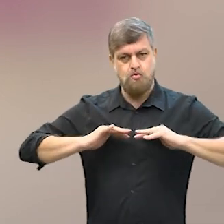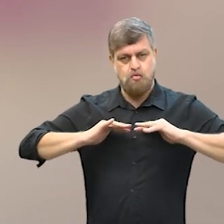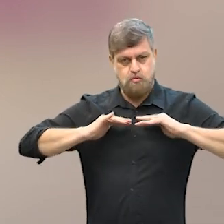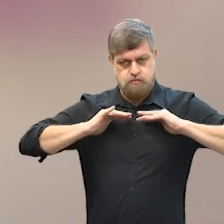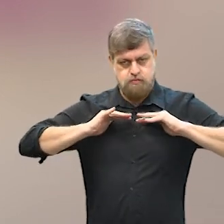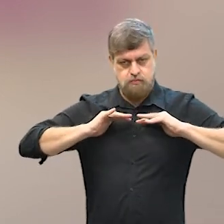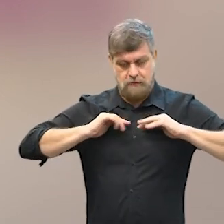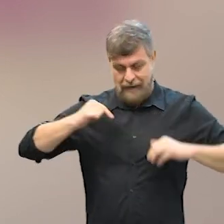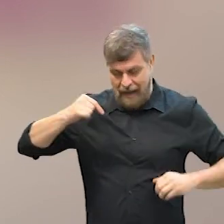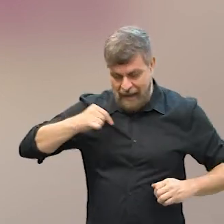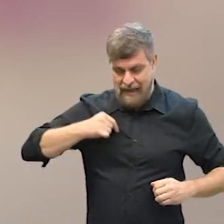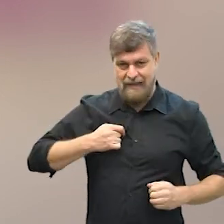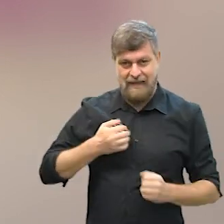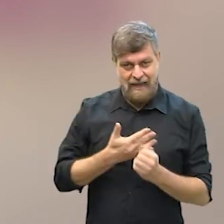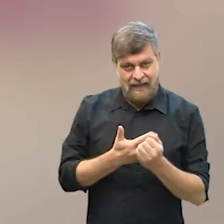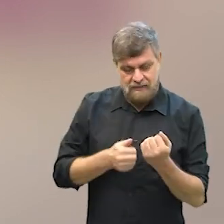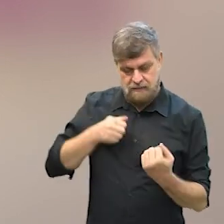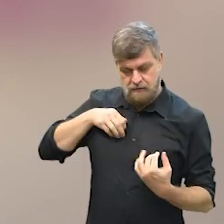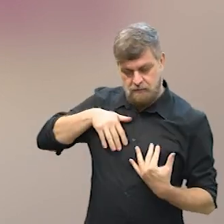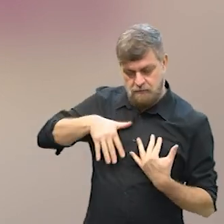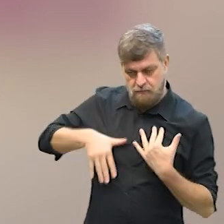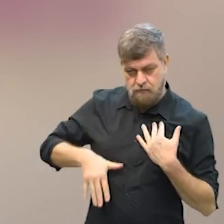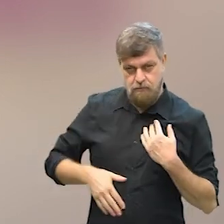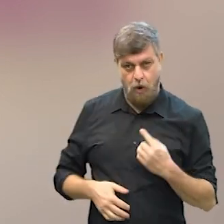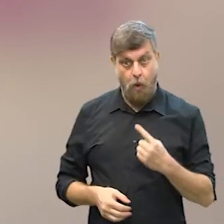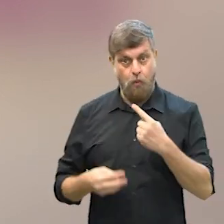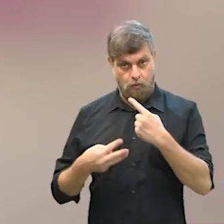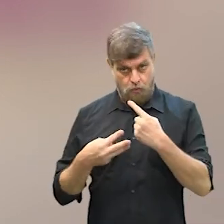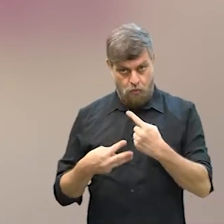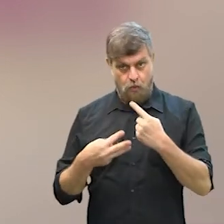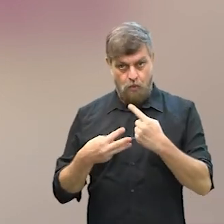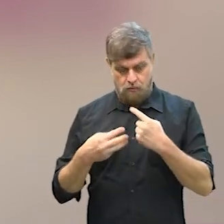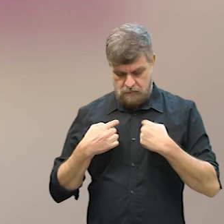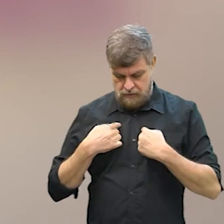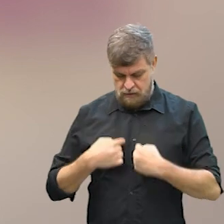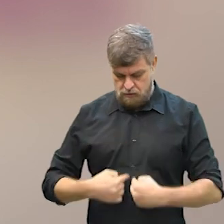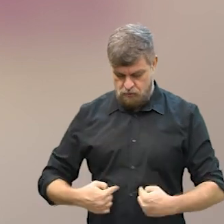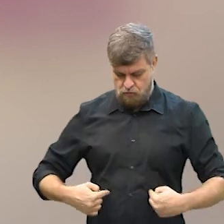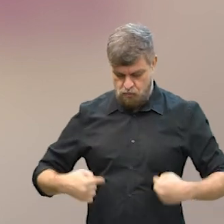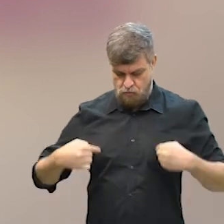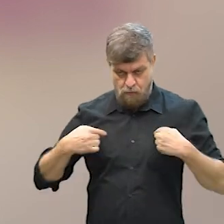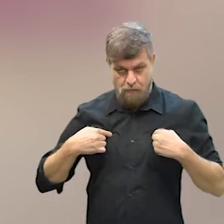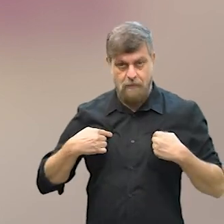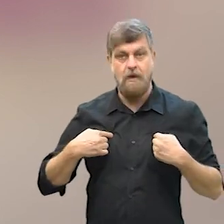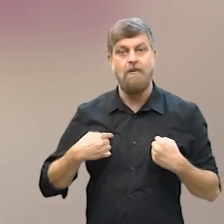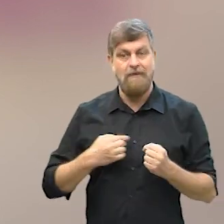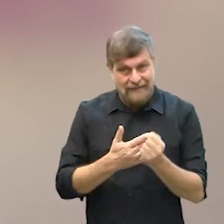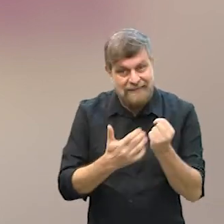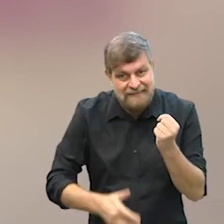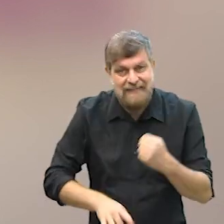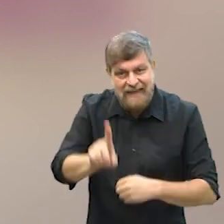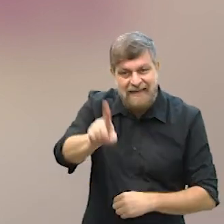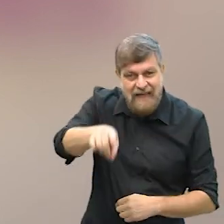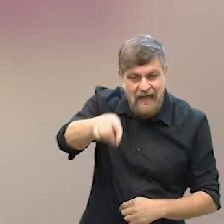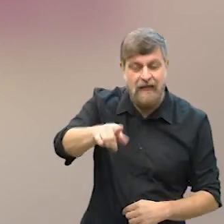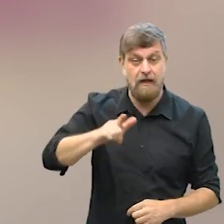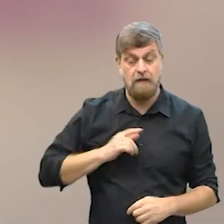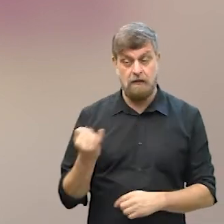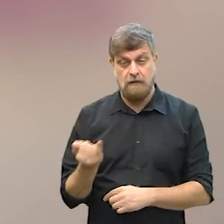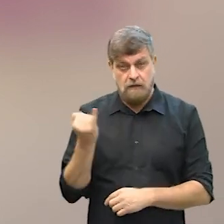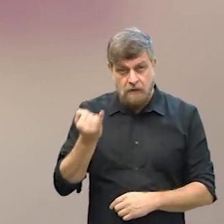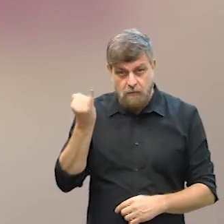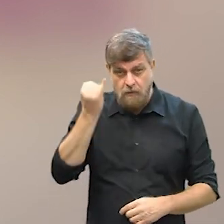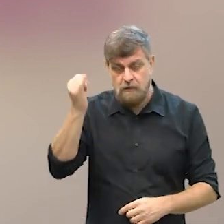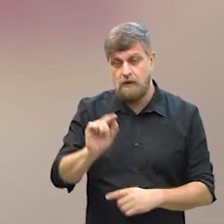E esse volume de sangue chega até mais de 1/3 do volume circulante do nosso organismo. Portanto, é muito